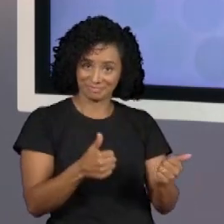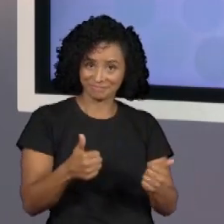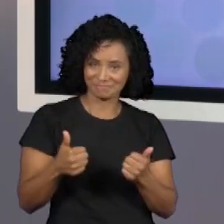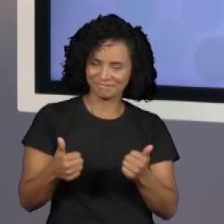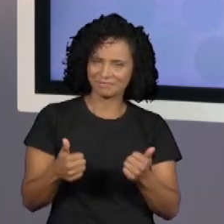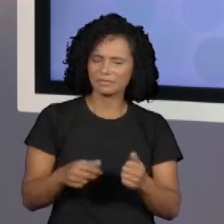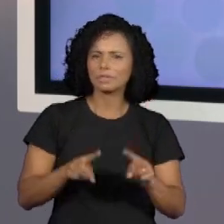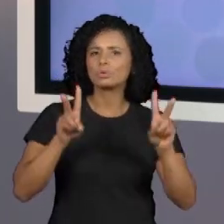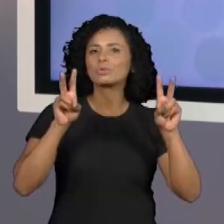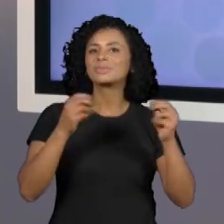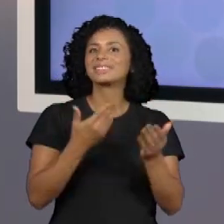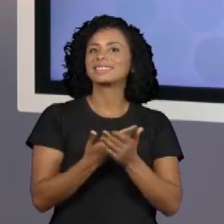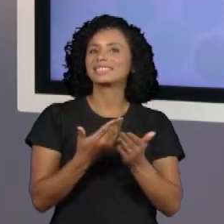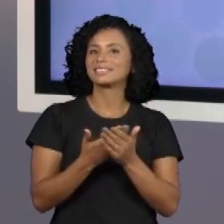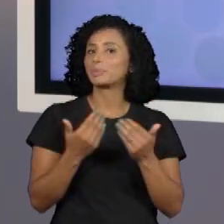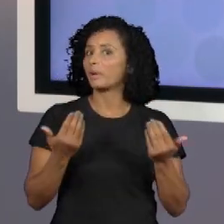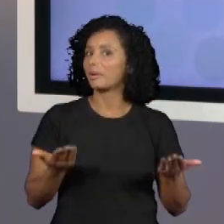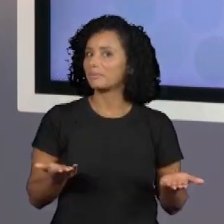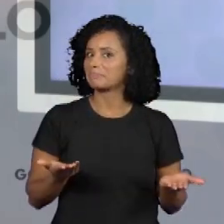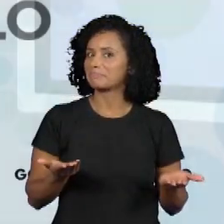o título da aula de hoje?